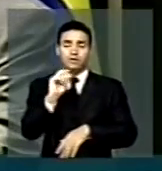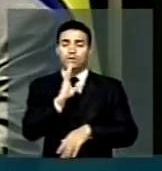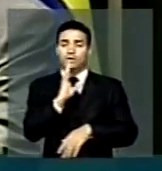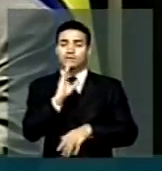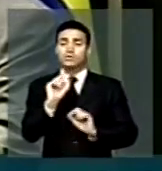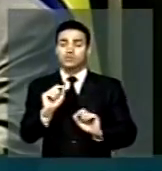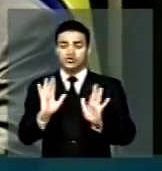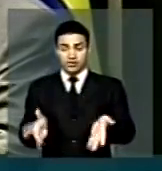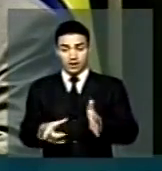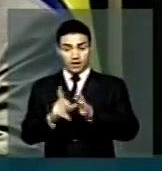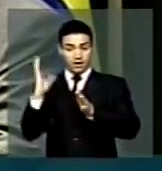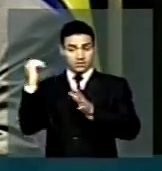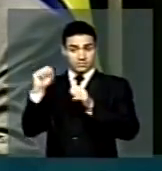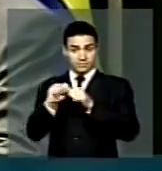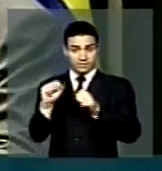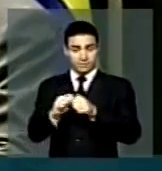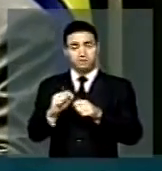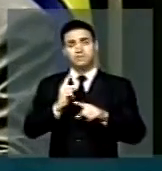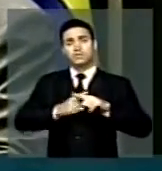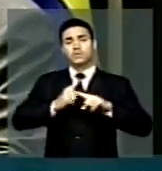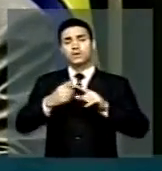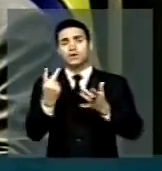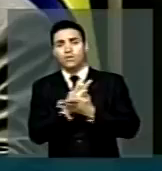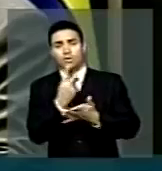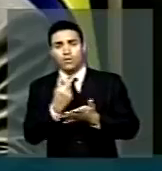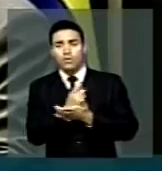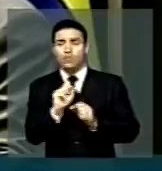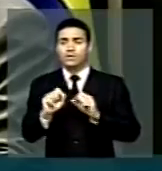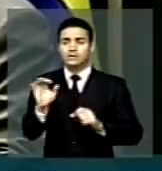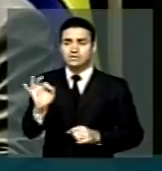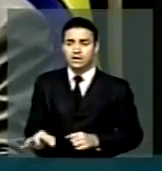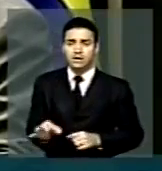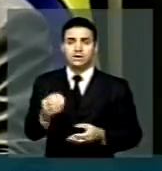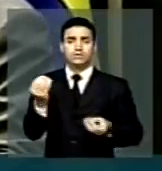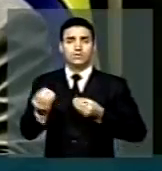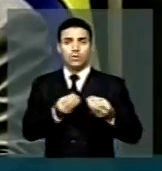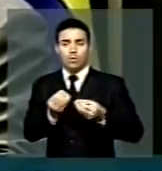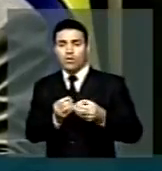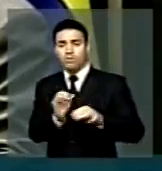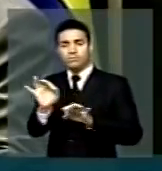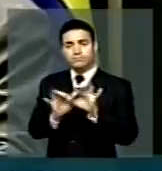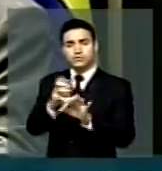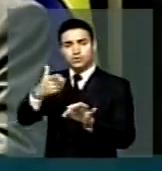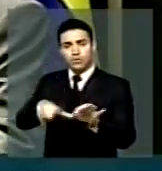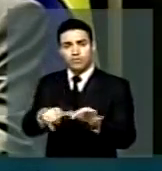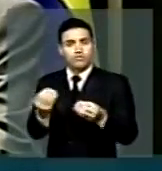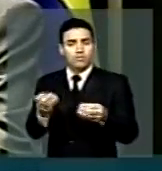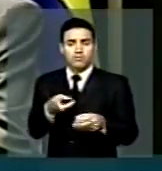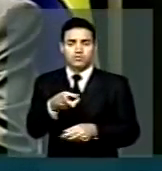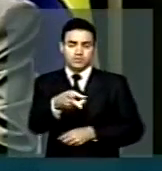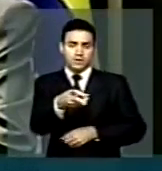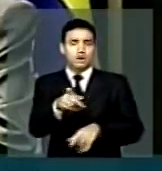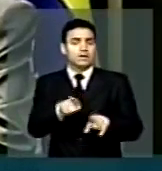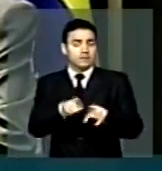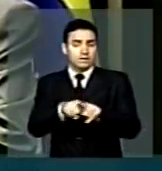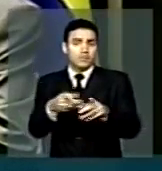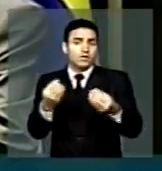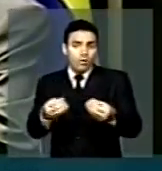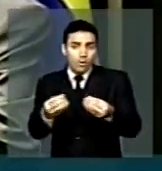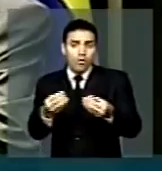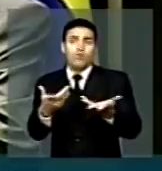foi feito, por que se errou, onde se acertou, como reatar os fios, como continuar e como levar